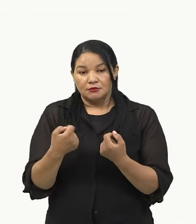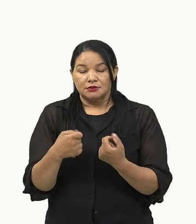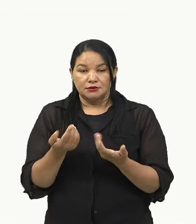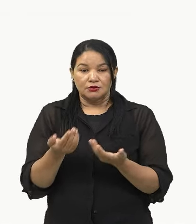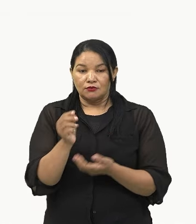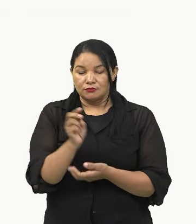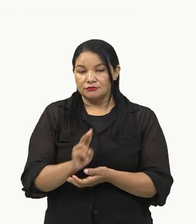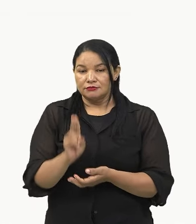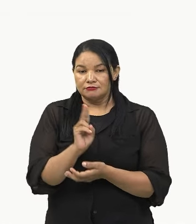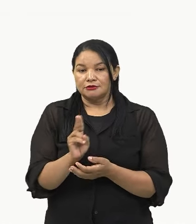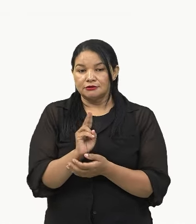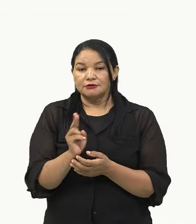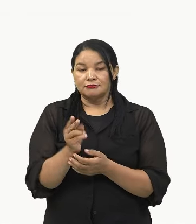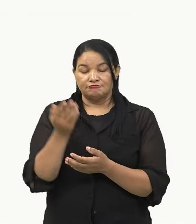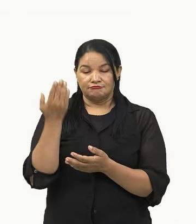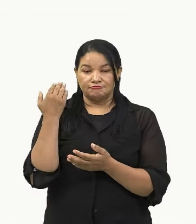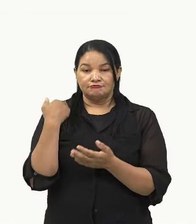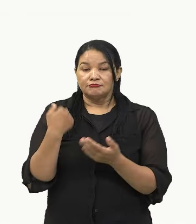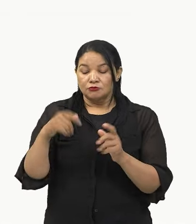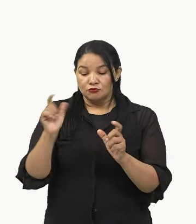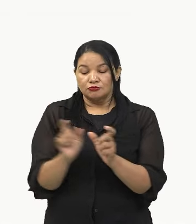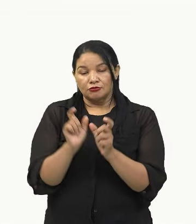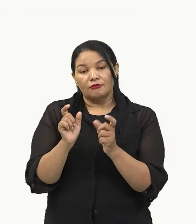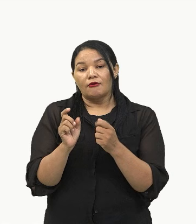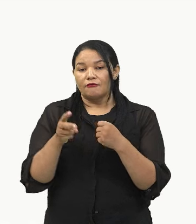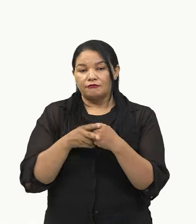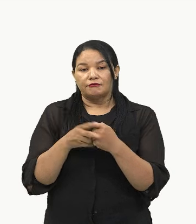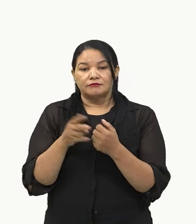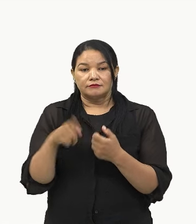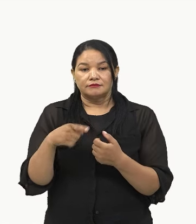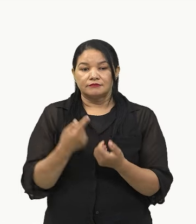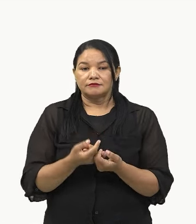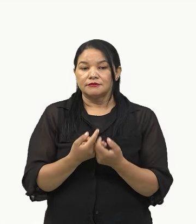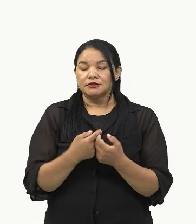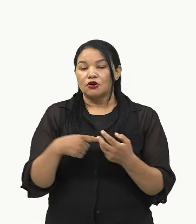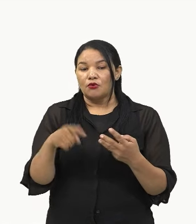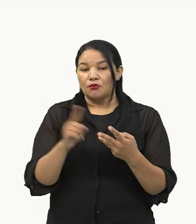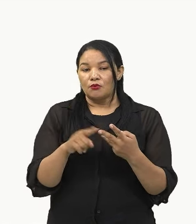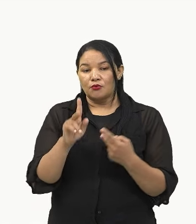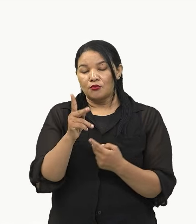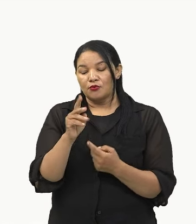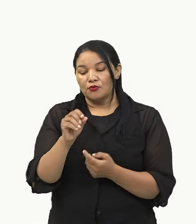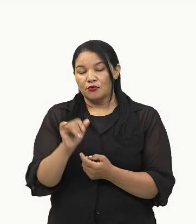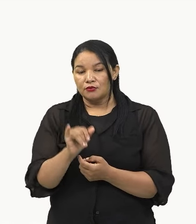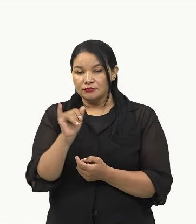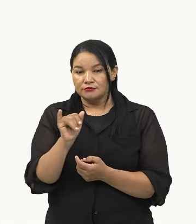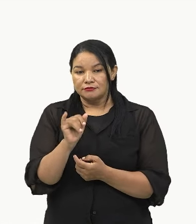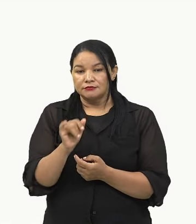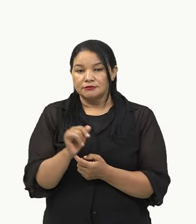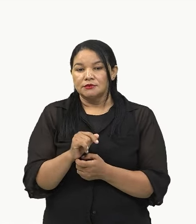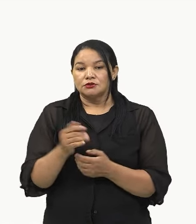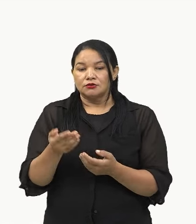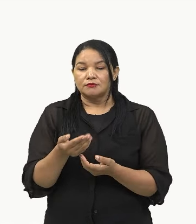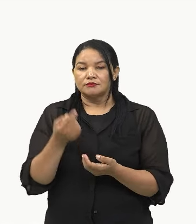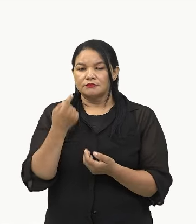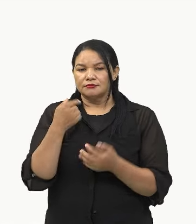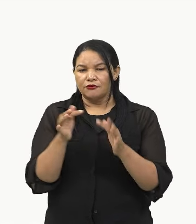o pretérito perfeito composto. Hoy, que quer dizer hoje. Hoy hemos conocido novos livros